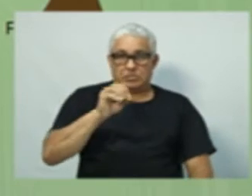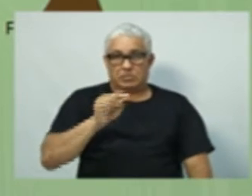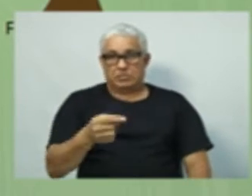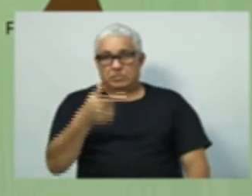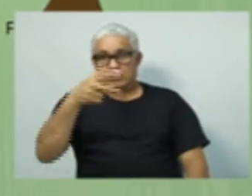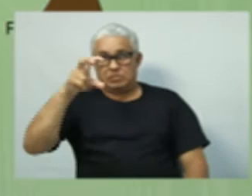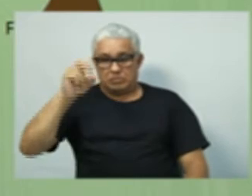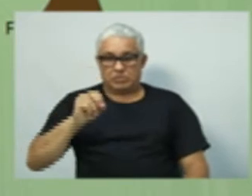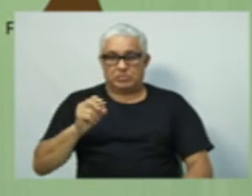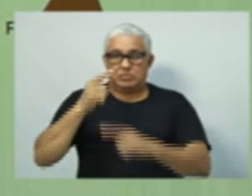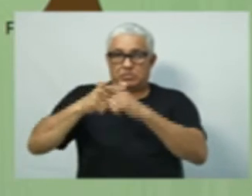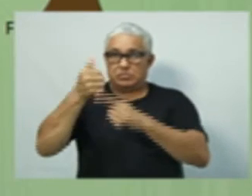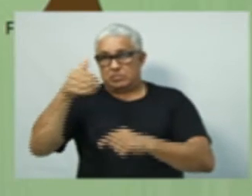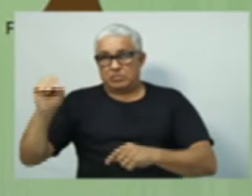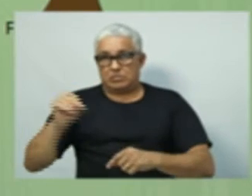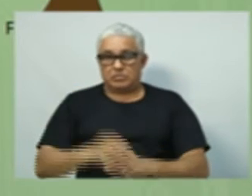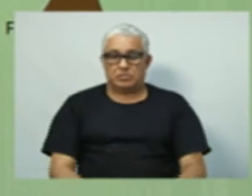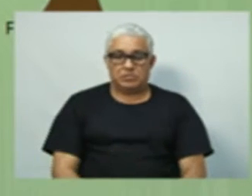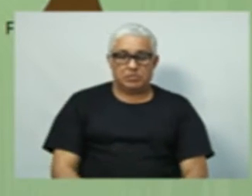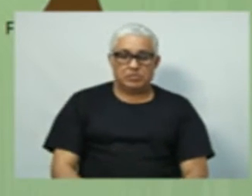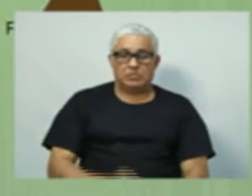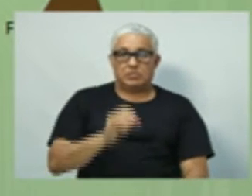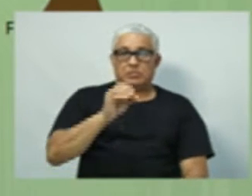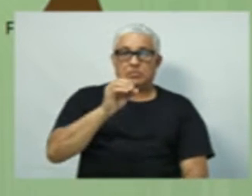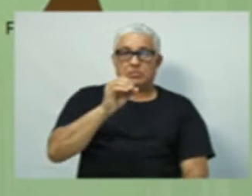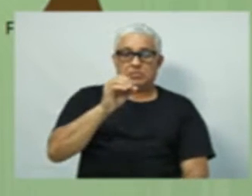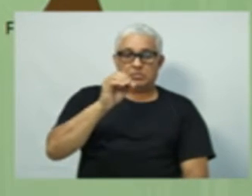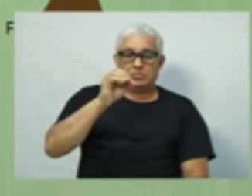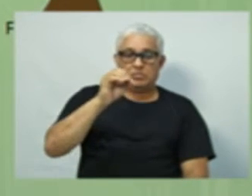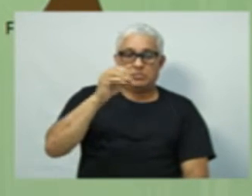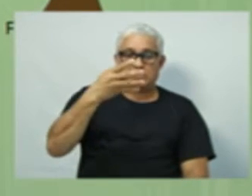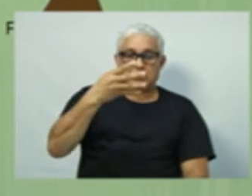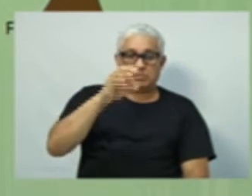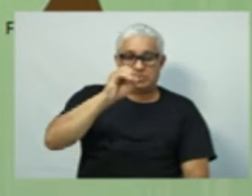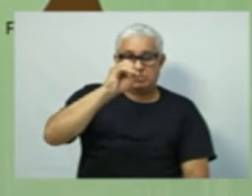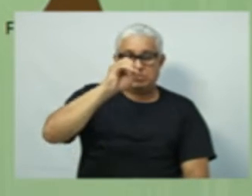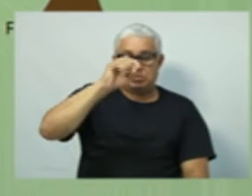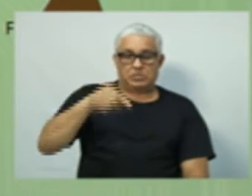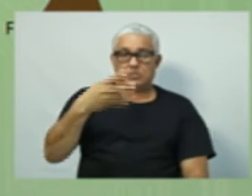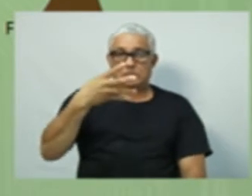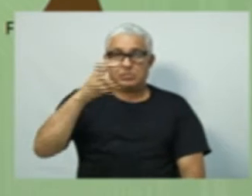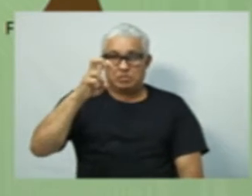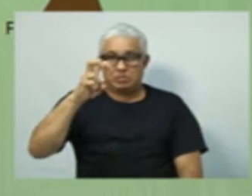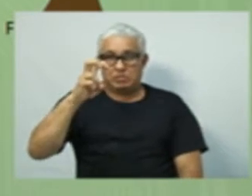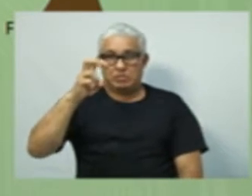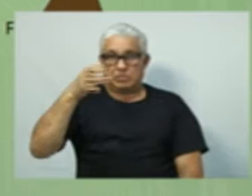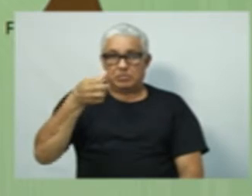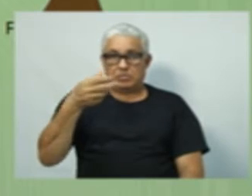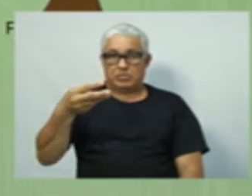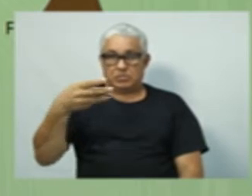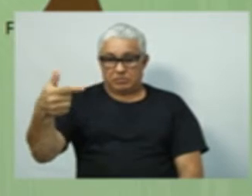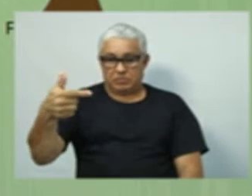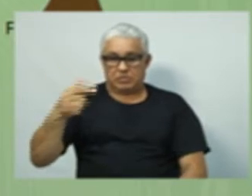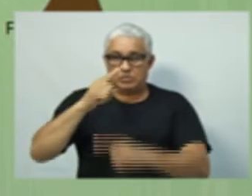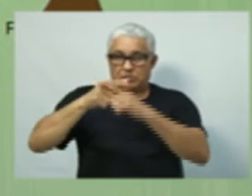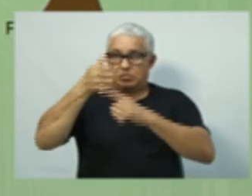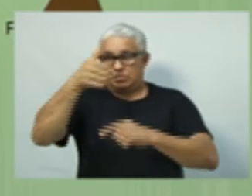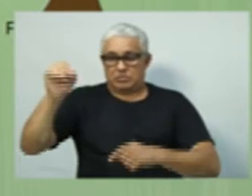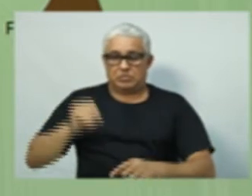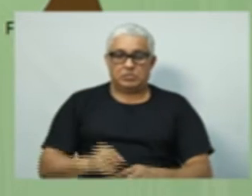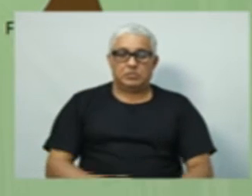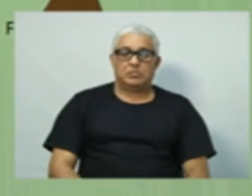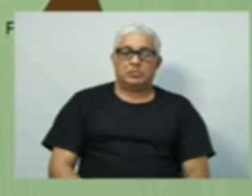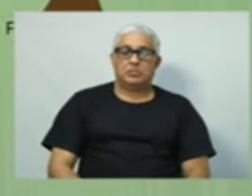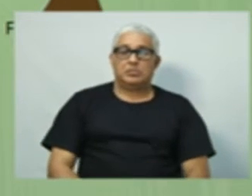mil 250 o a minha margem bruta de 45 10 45 63 2 quando eu coloco esse percentual meu